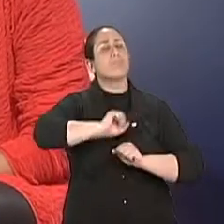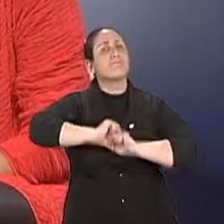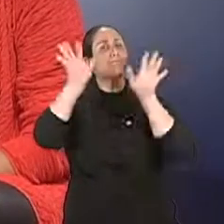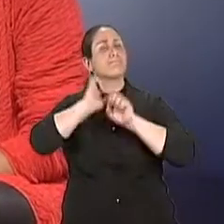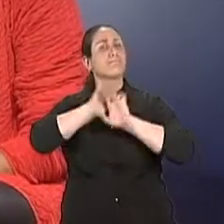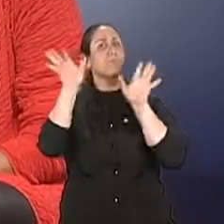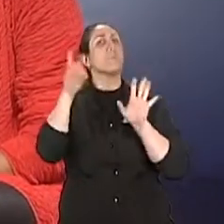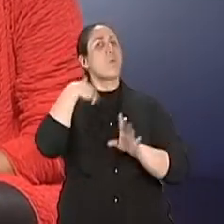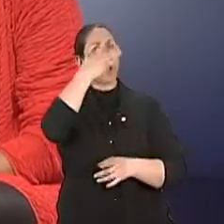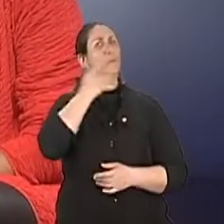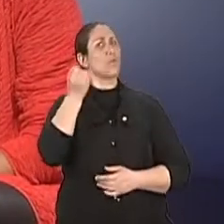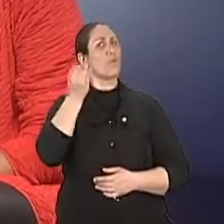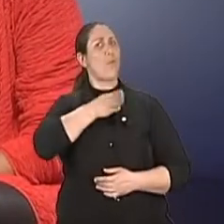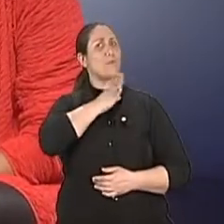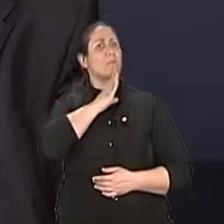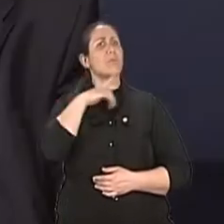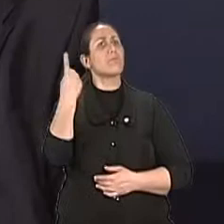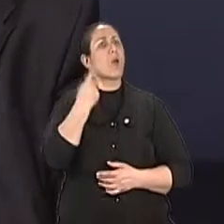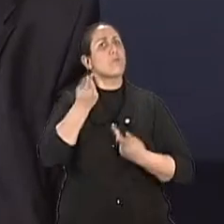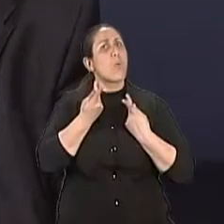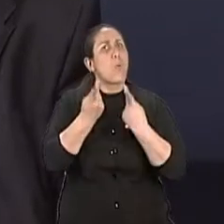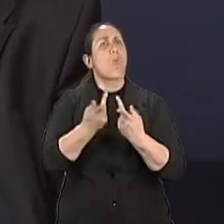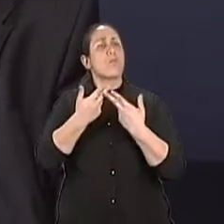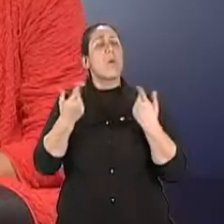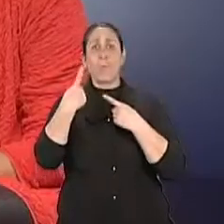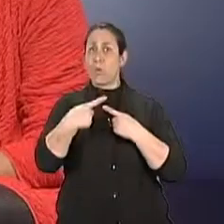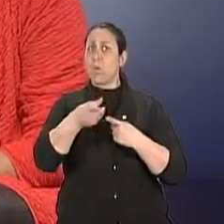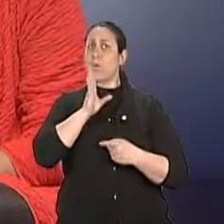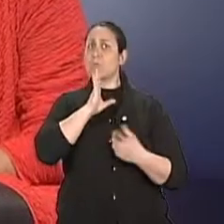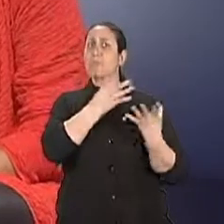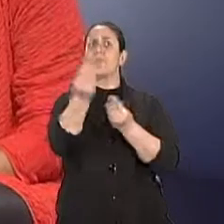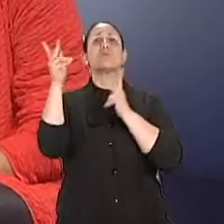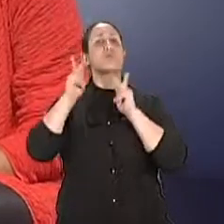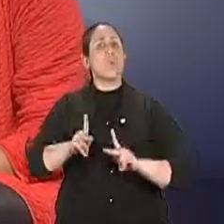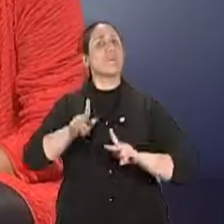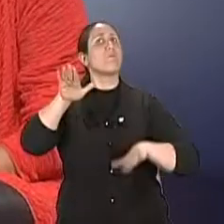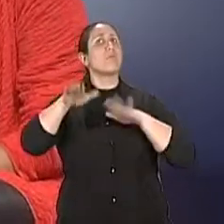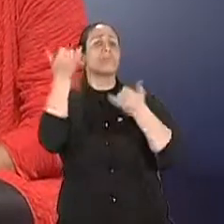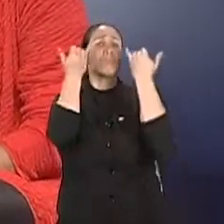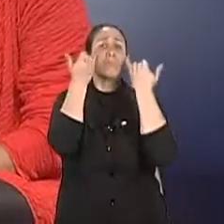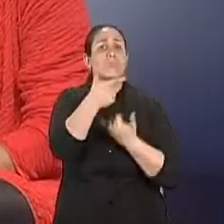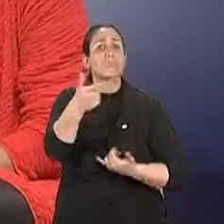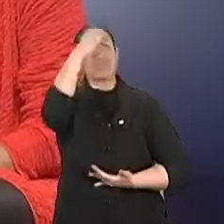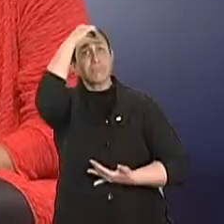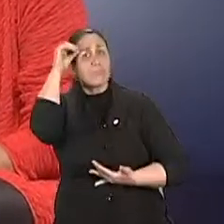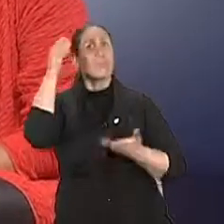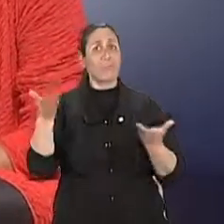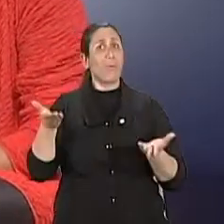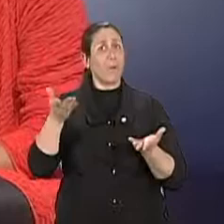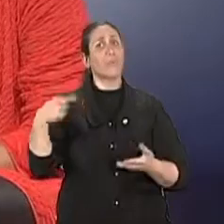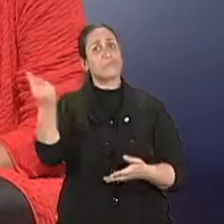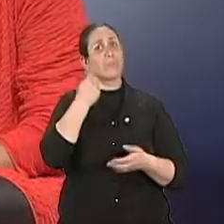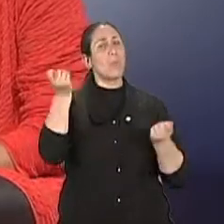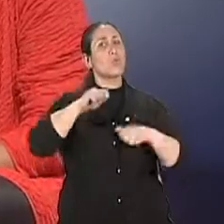esclarecimentos. Eu acho que no conhecimento é que está a nossa salvação, né? Conhecimento que, fatalmente, ou às vezes não, vai levar a uma mudança